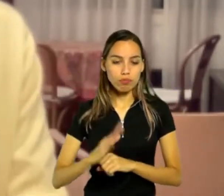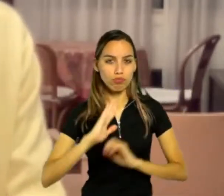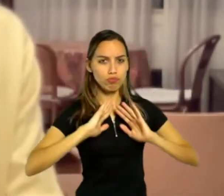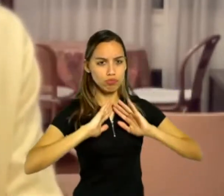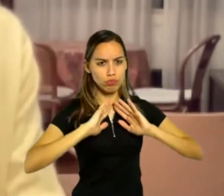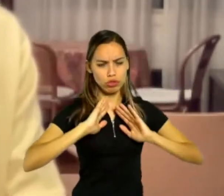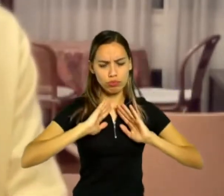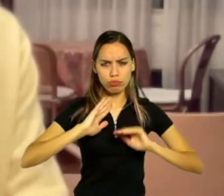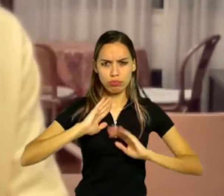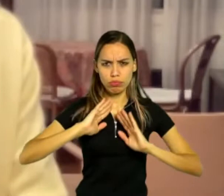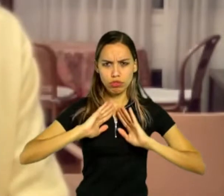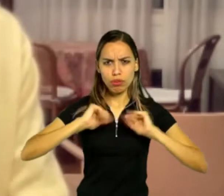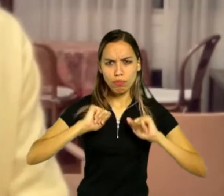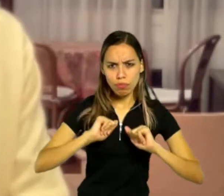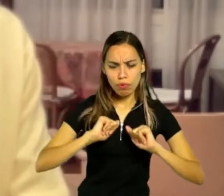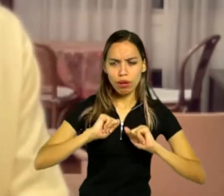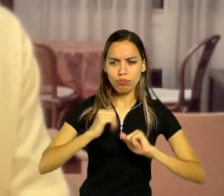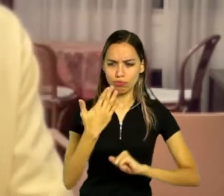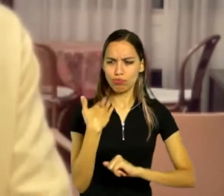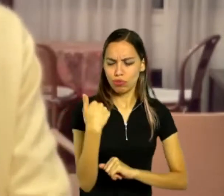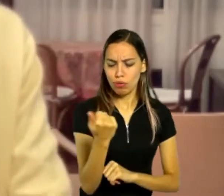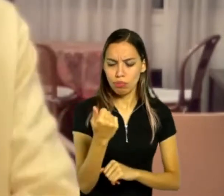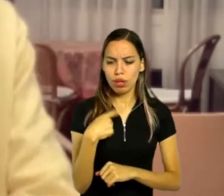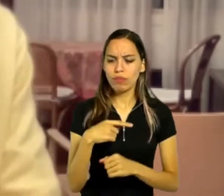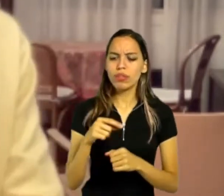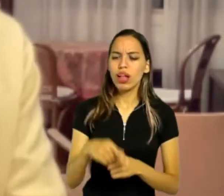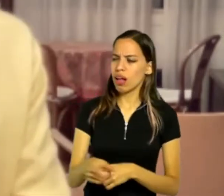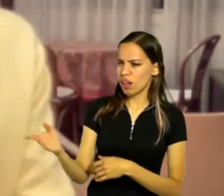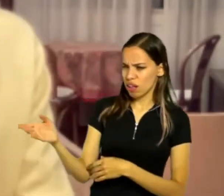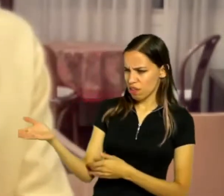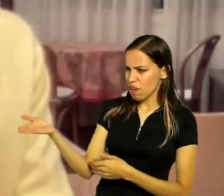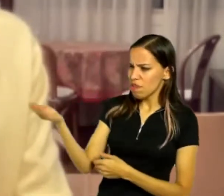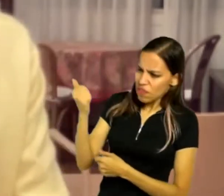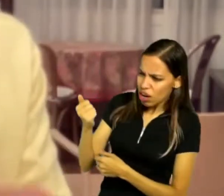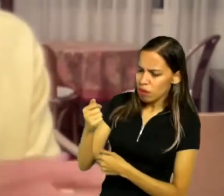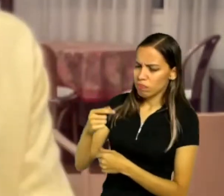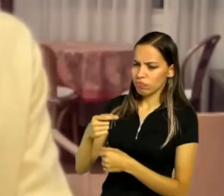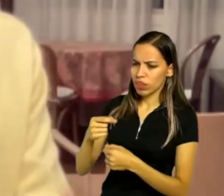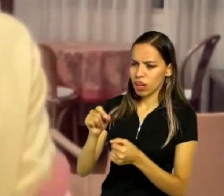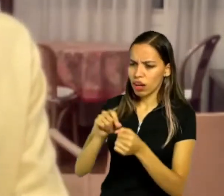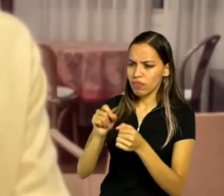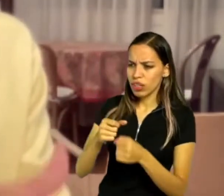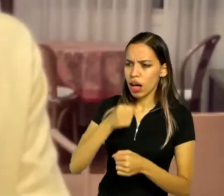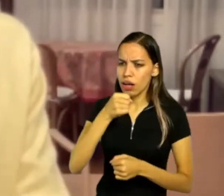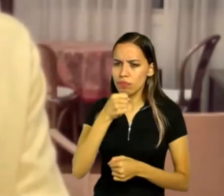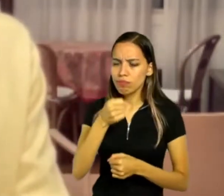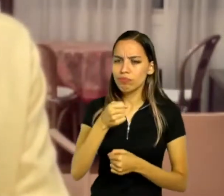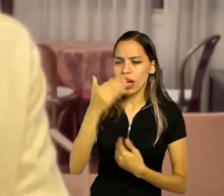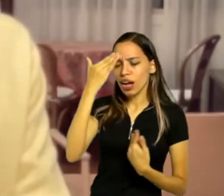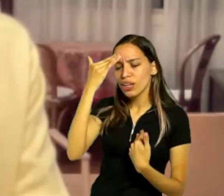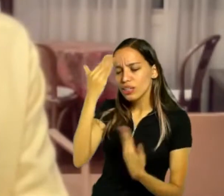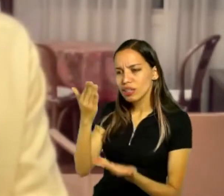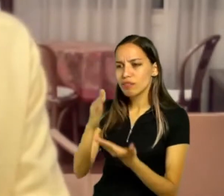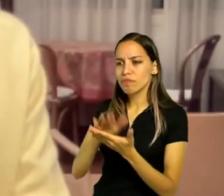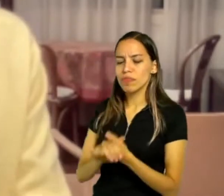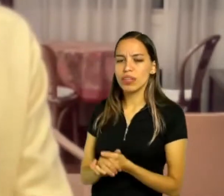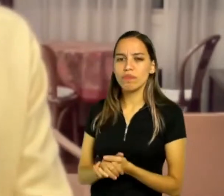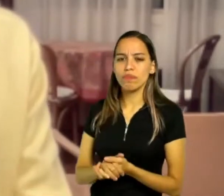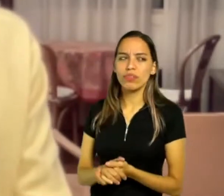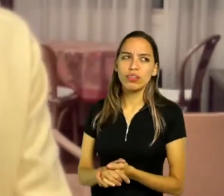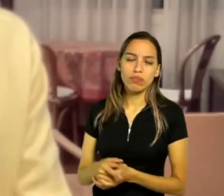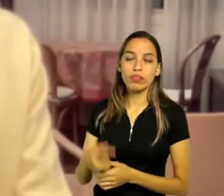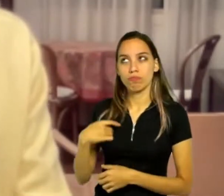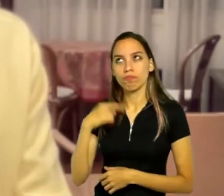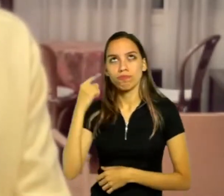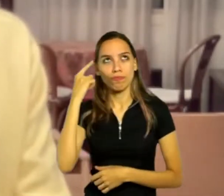esse discurso de agradecimento. E eu fiquei meio assim, achei que na hora eu faria isso de improviso,